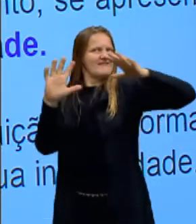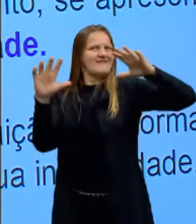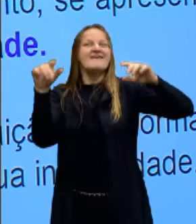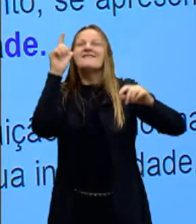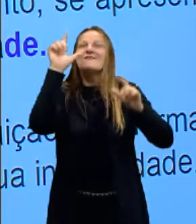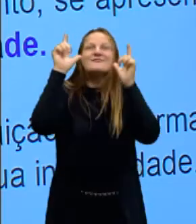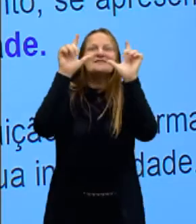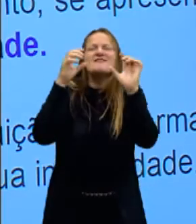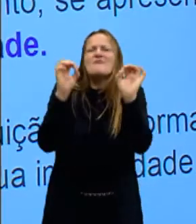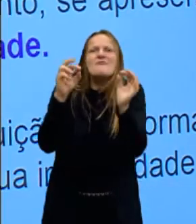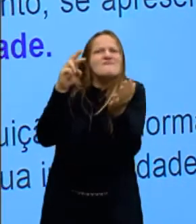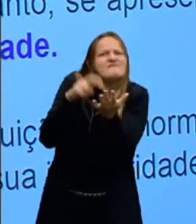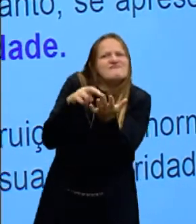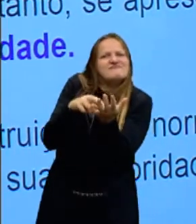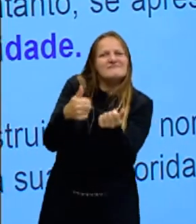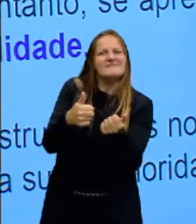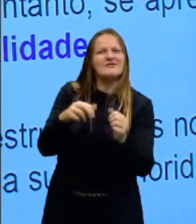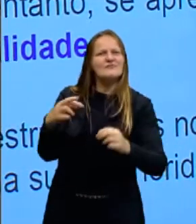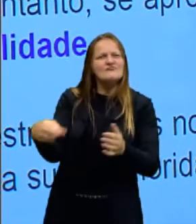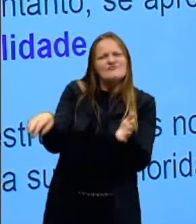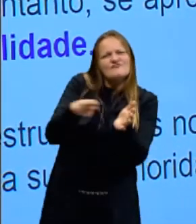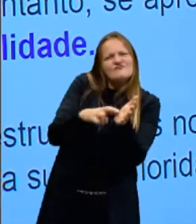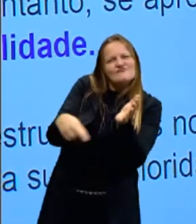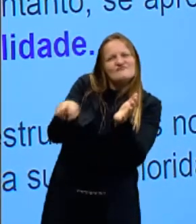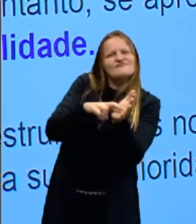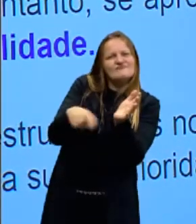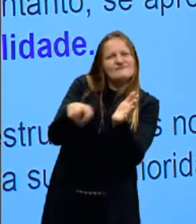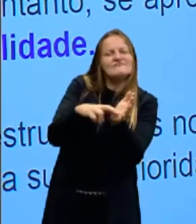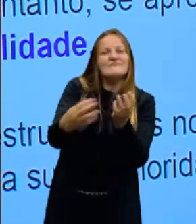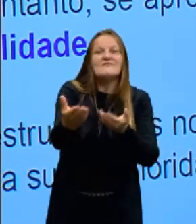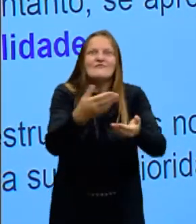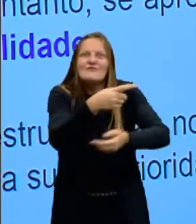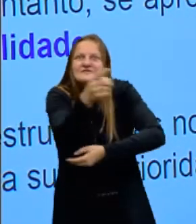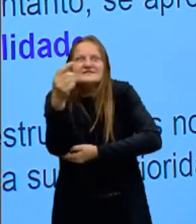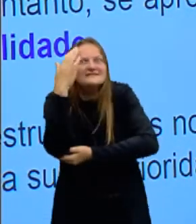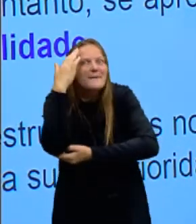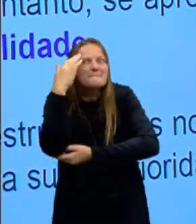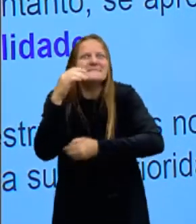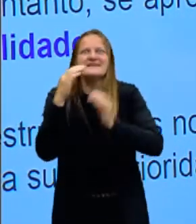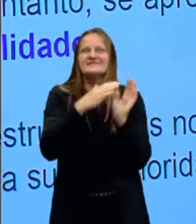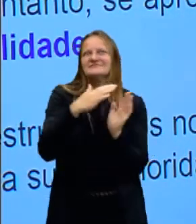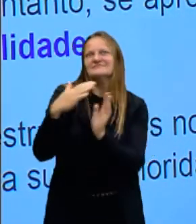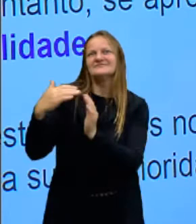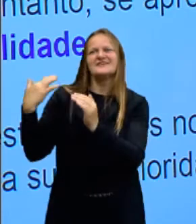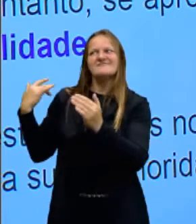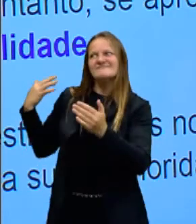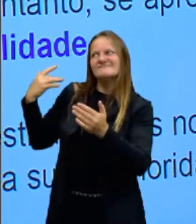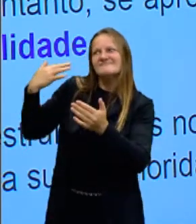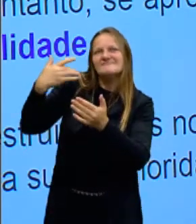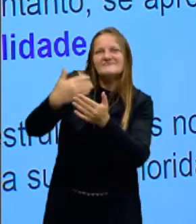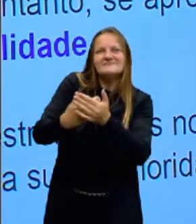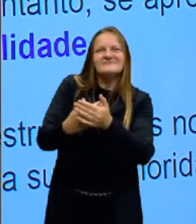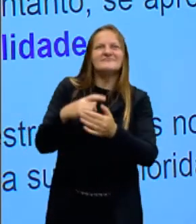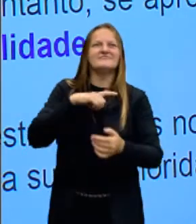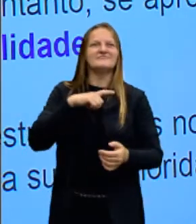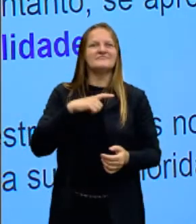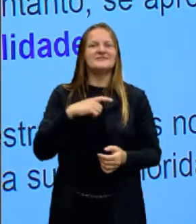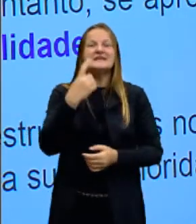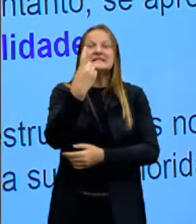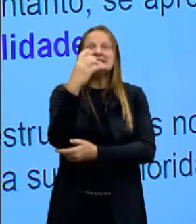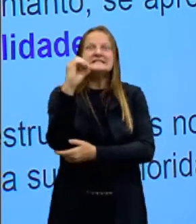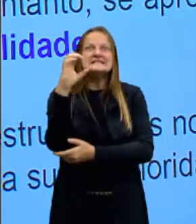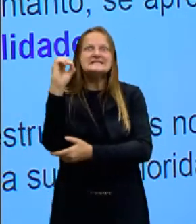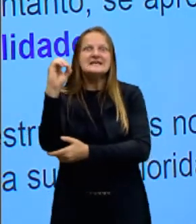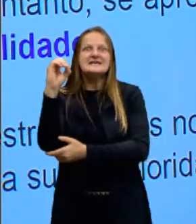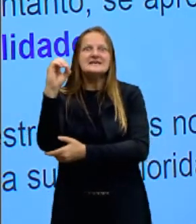consegue de fato o que vai se recuperar de por isso que é legal você saber em dessas épocas lá no modernismo cem